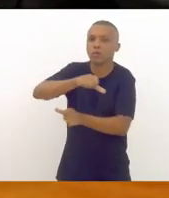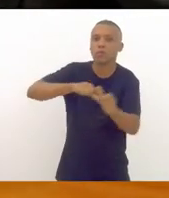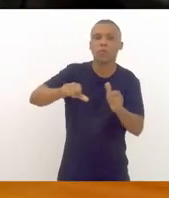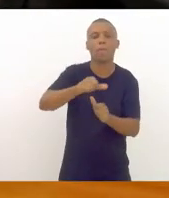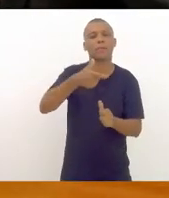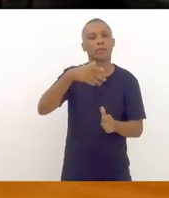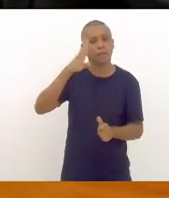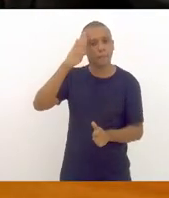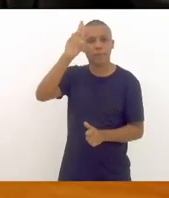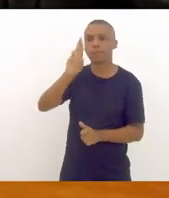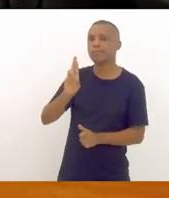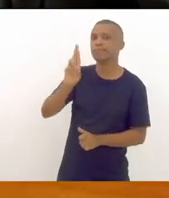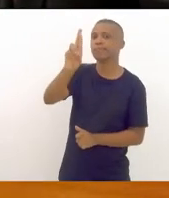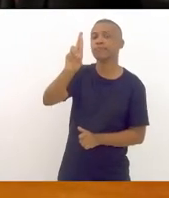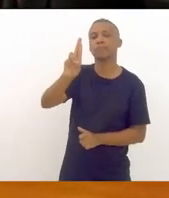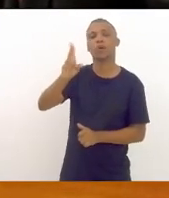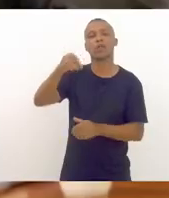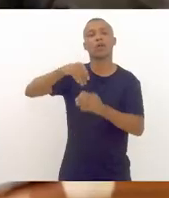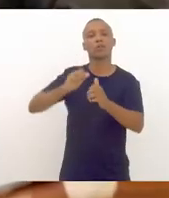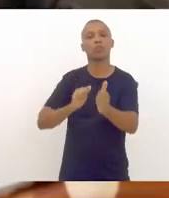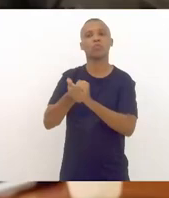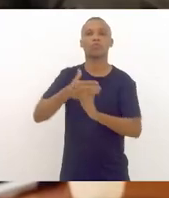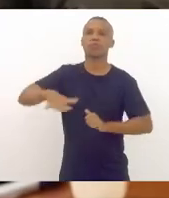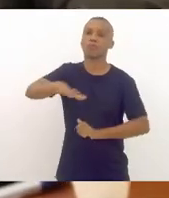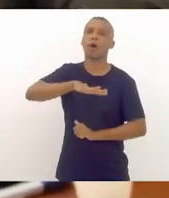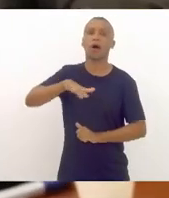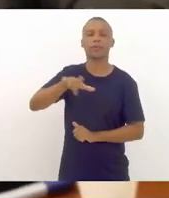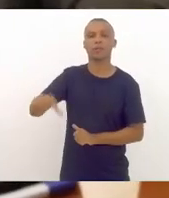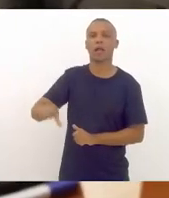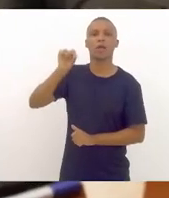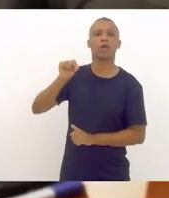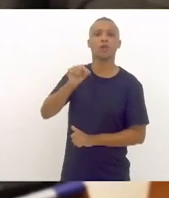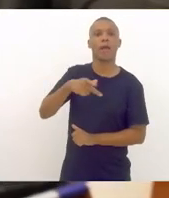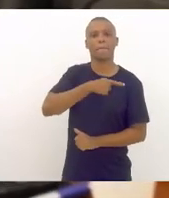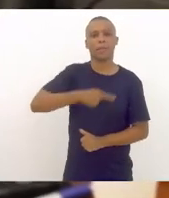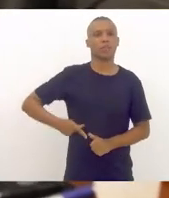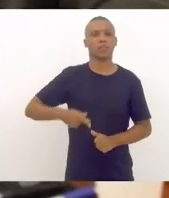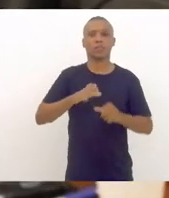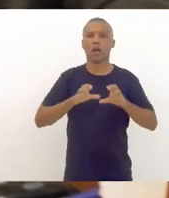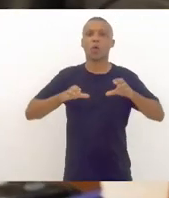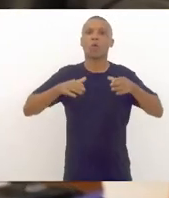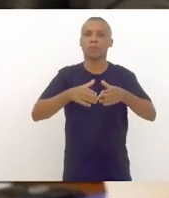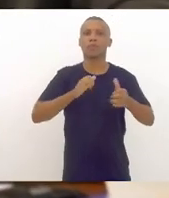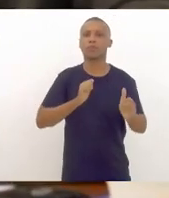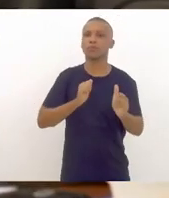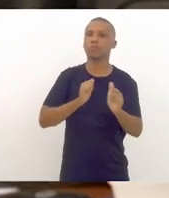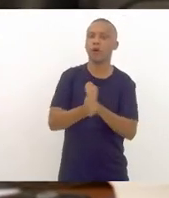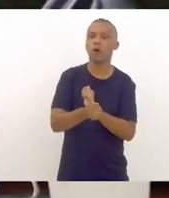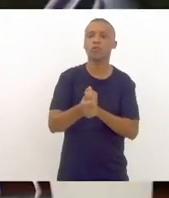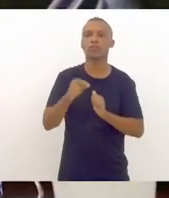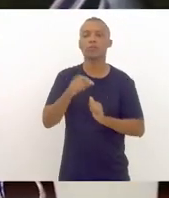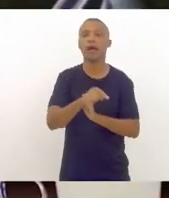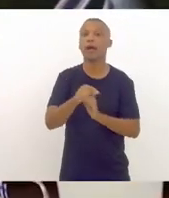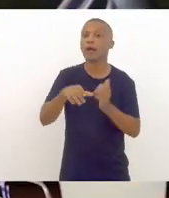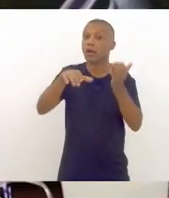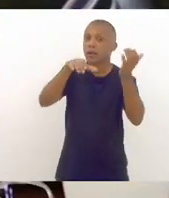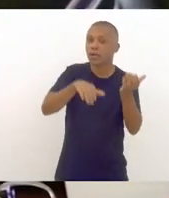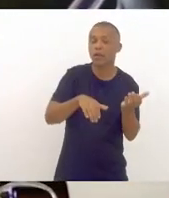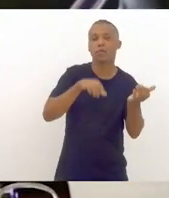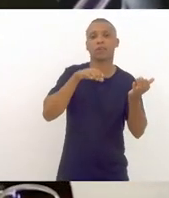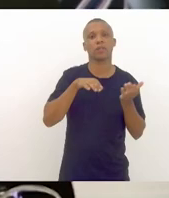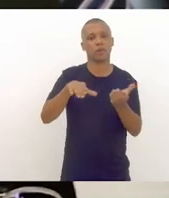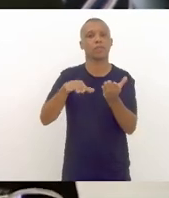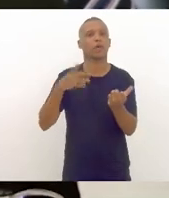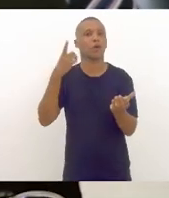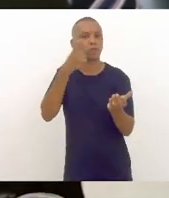vozes mais poderosas do esporte, sendo eleito presidente da Comissão de Desporto da Câmara dos Deputados.